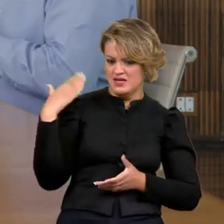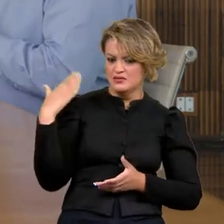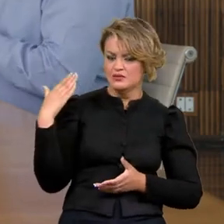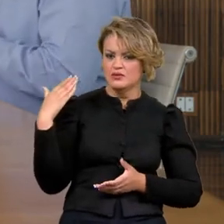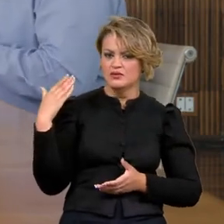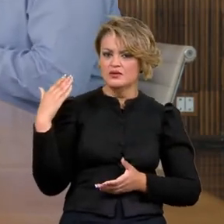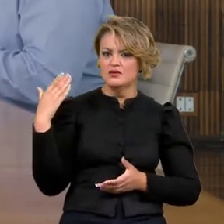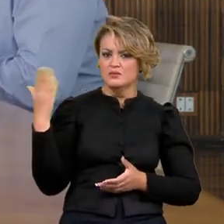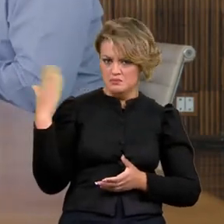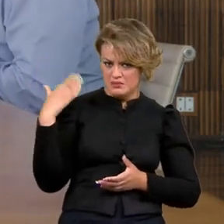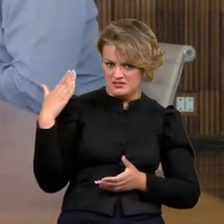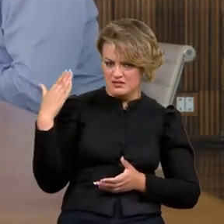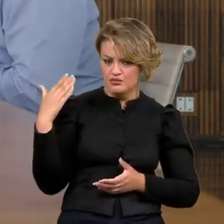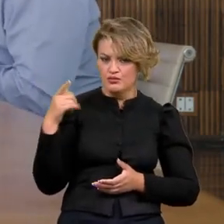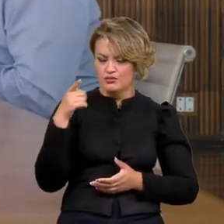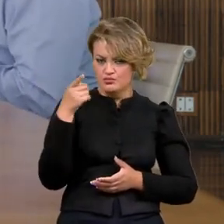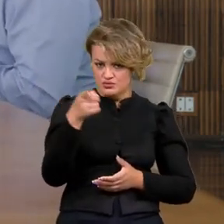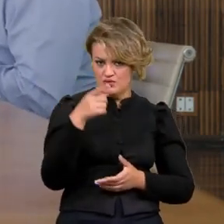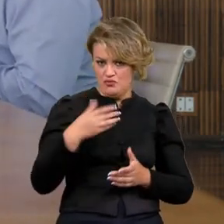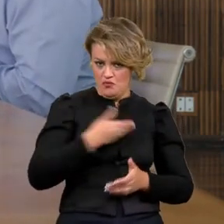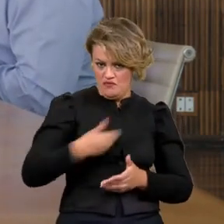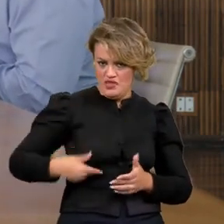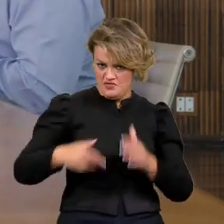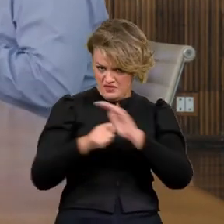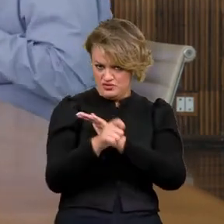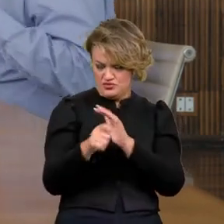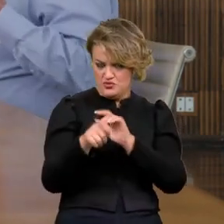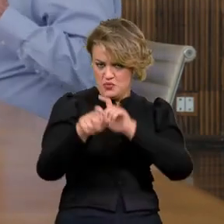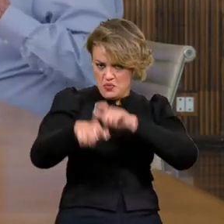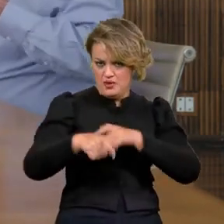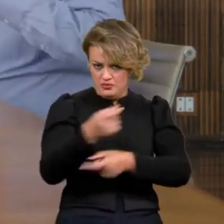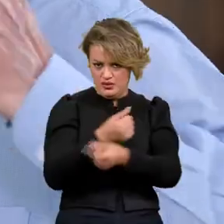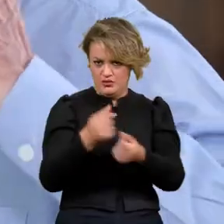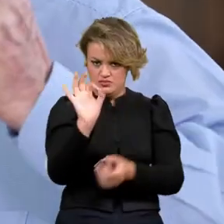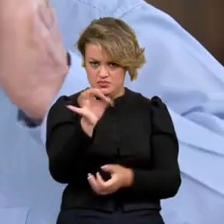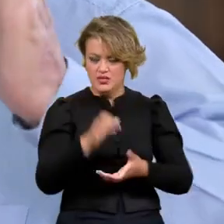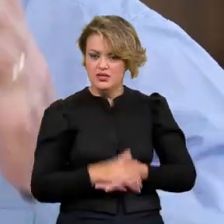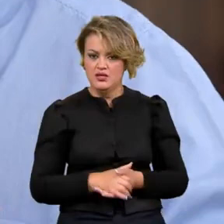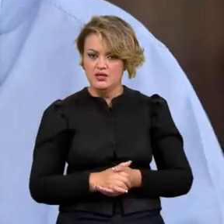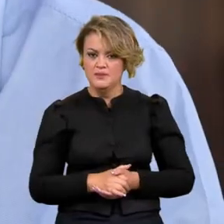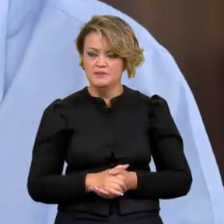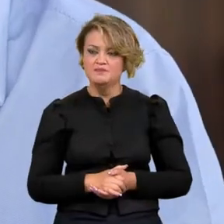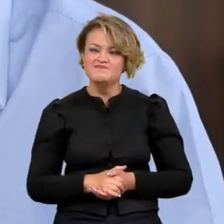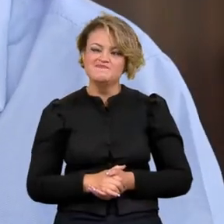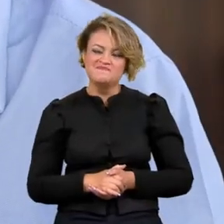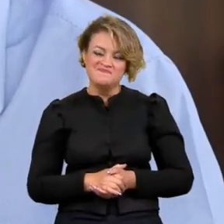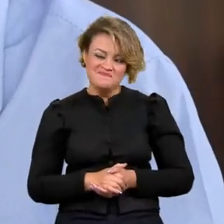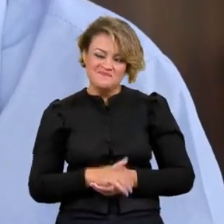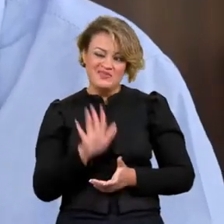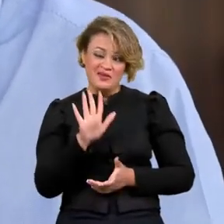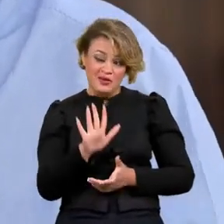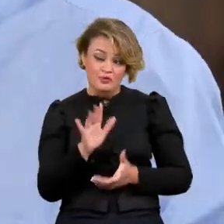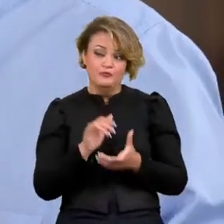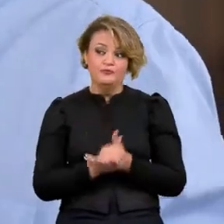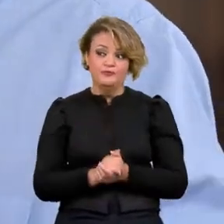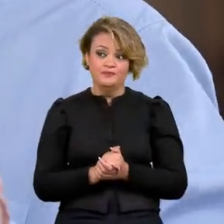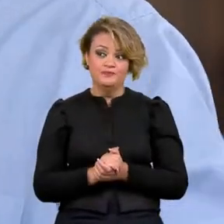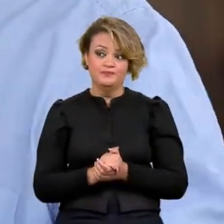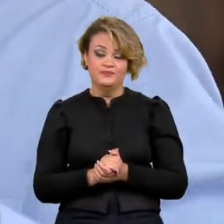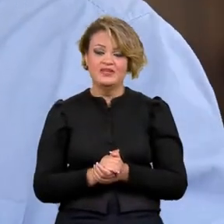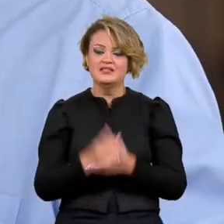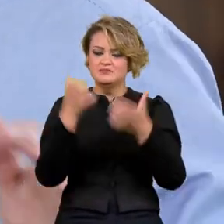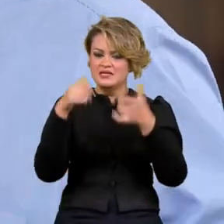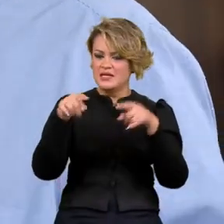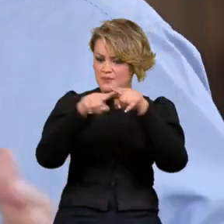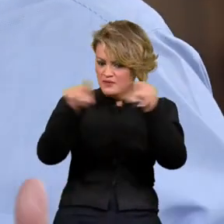né Olha o show deixa eu te falar uma coisa e falar para as pessoas que estão nos assistindo aqui eu